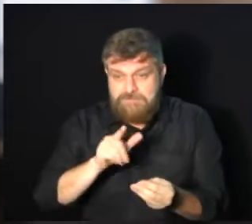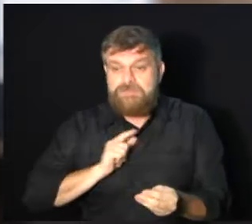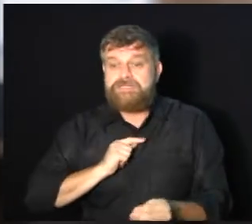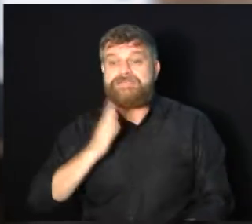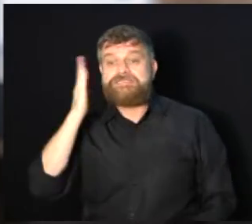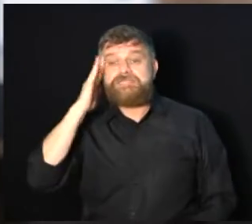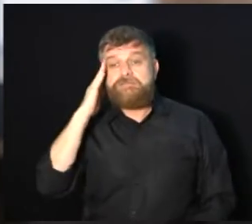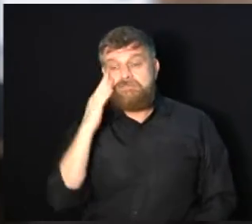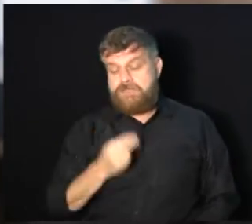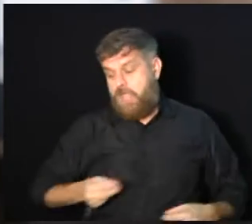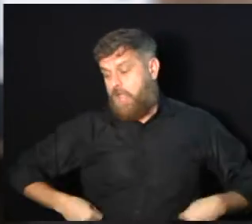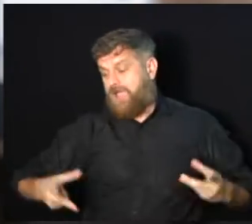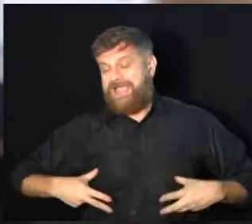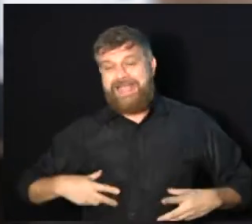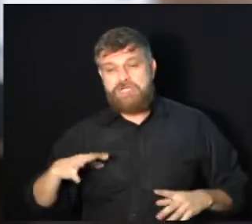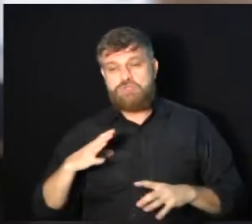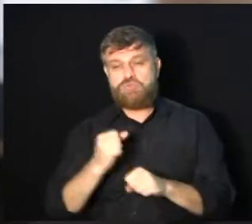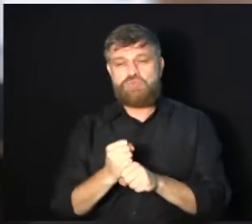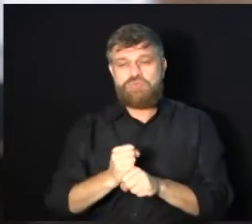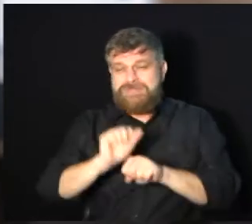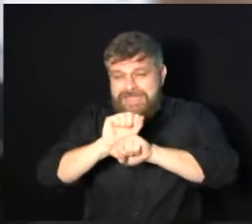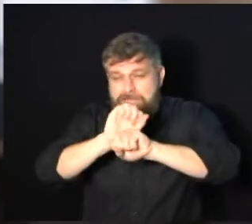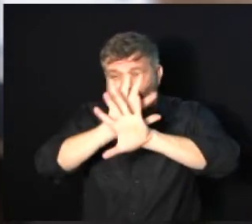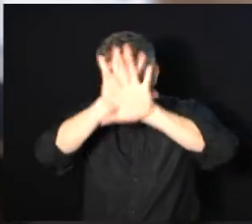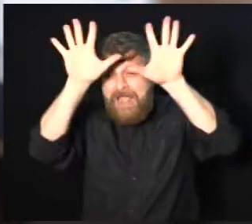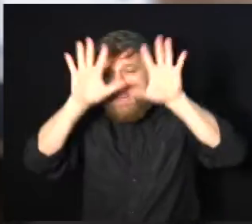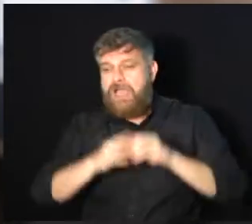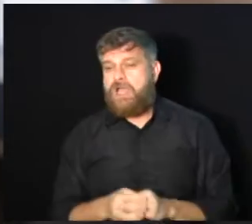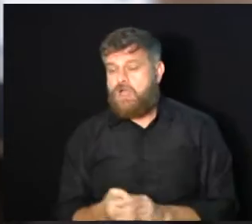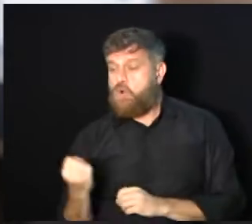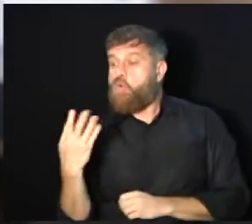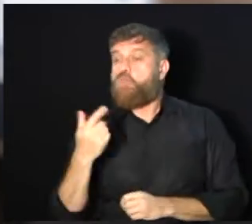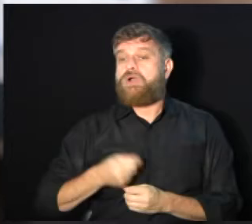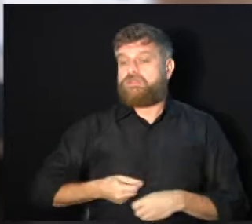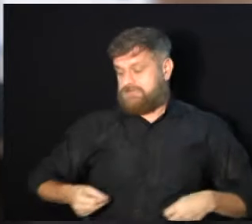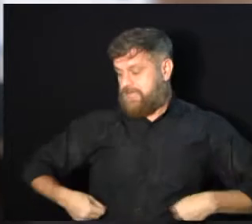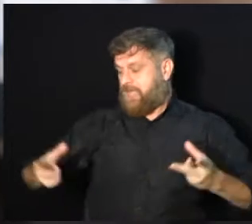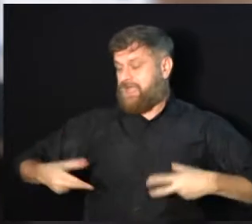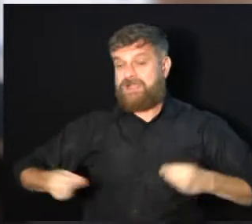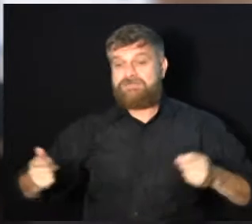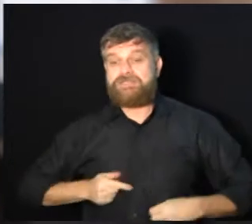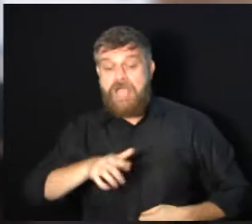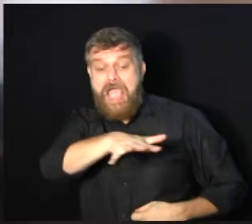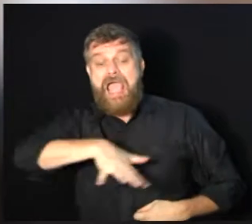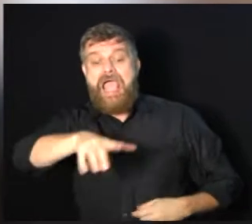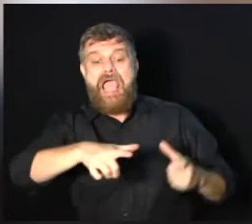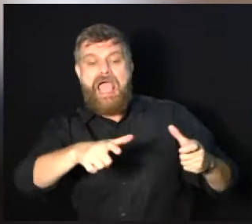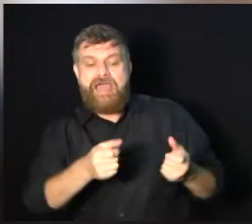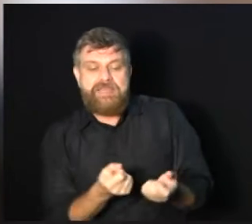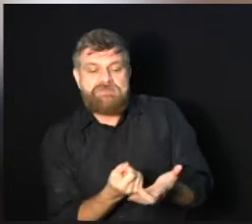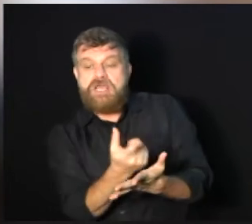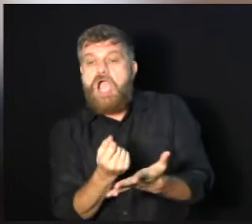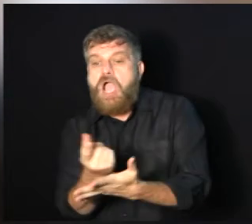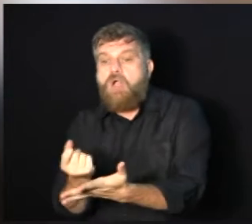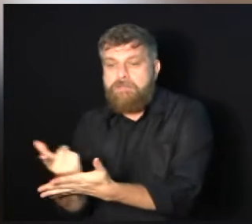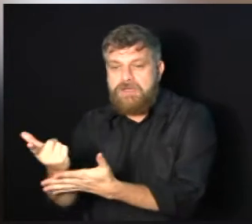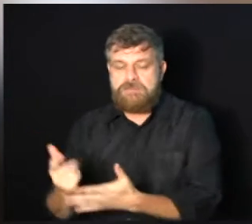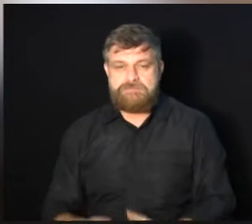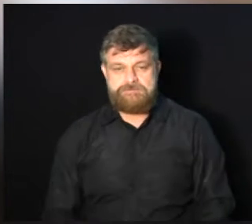valores e tem uma noção mais clara de quanto você está gastando e onde você está gastando.